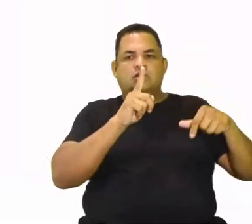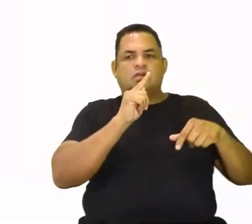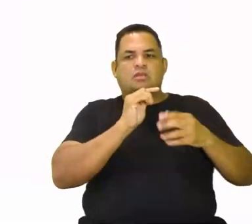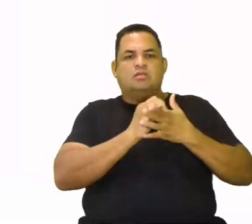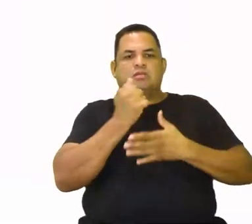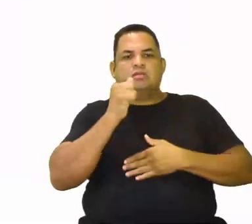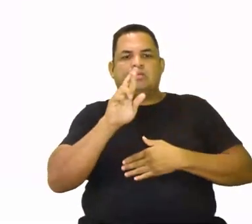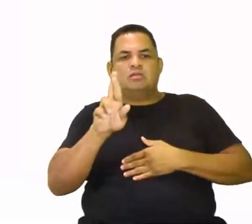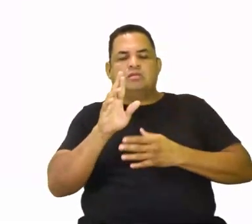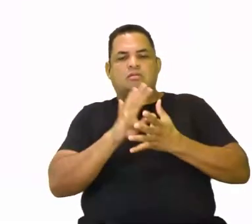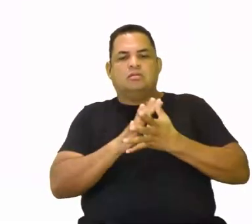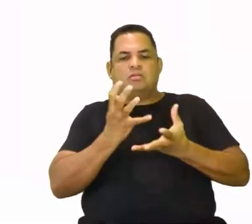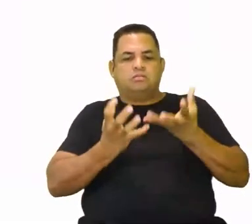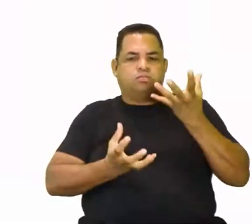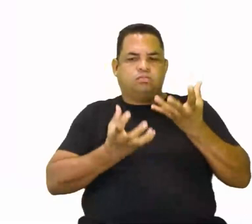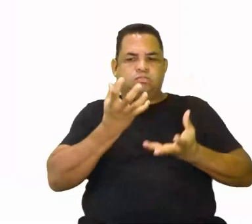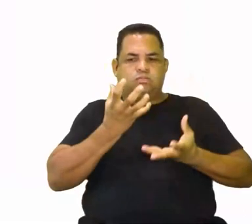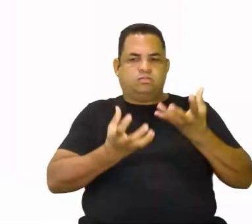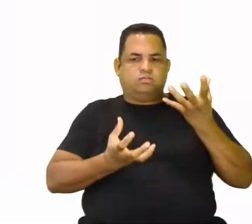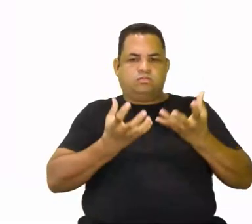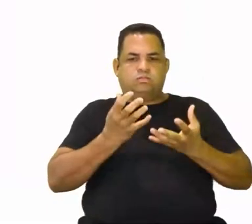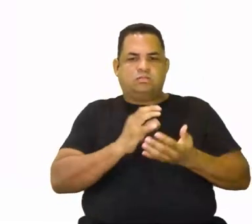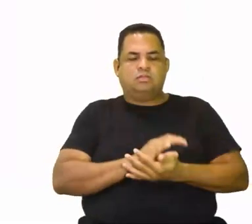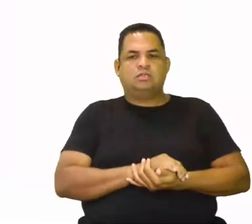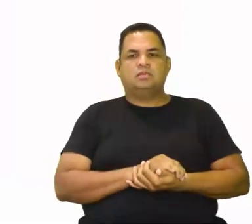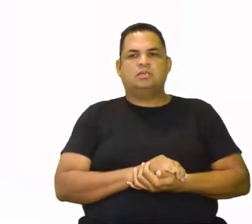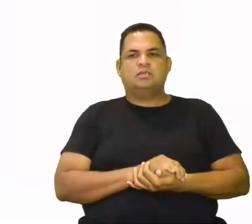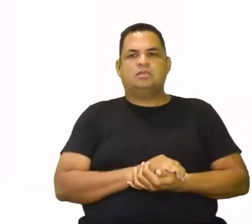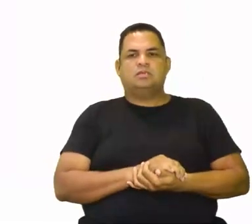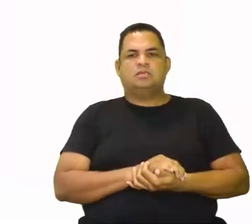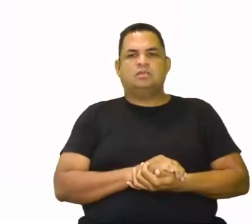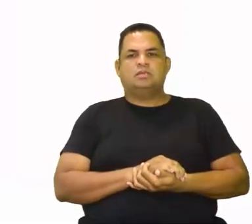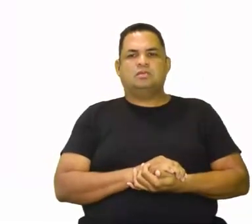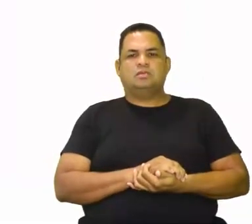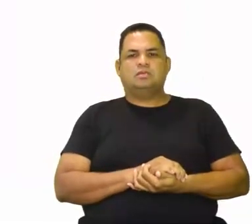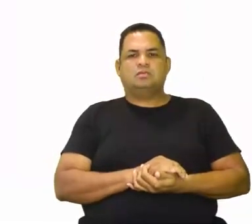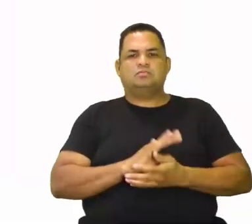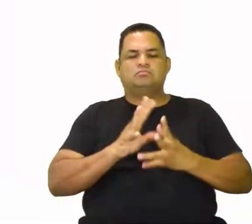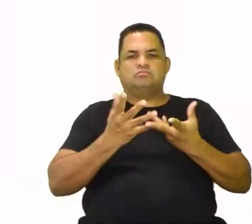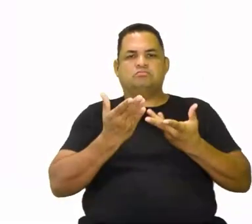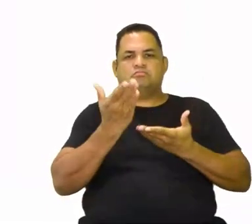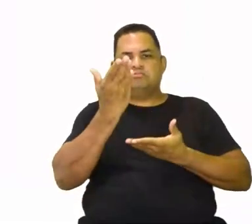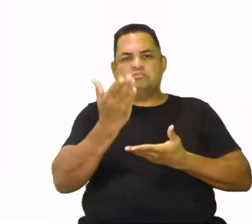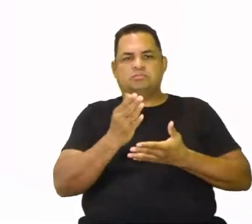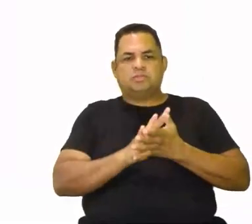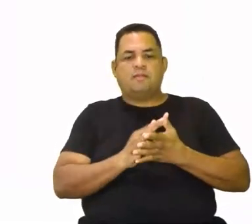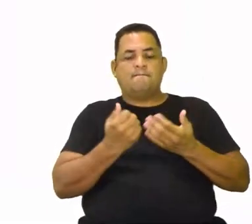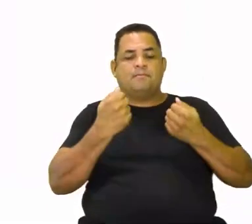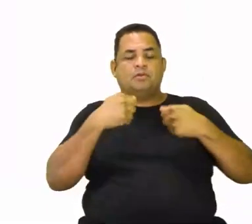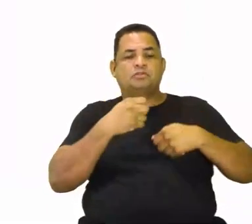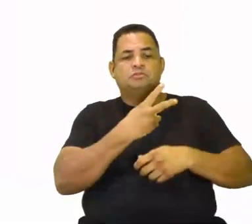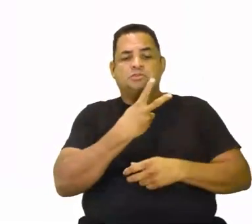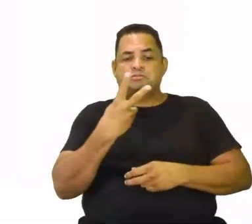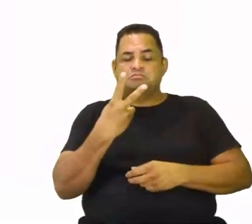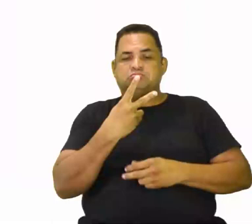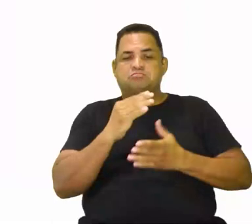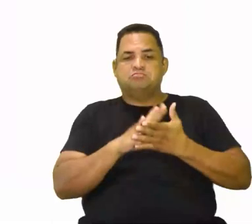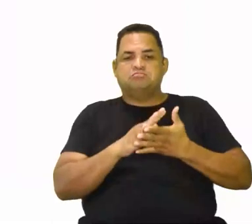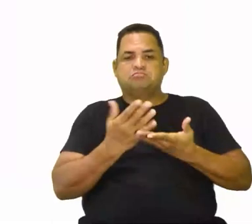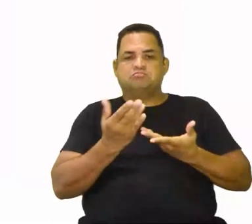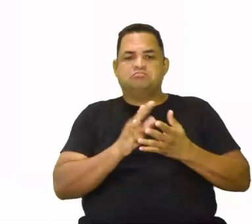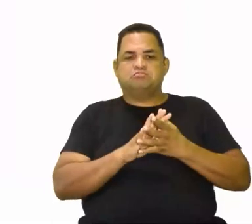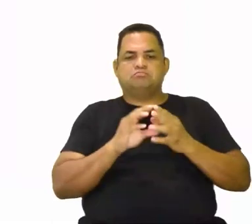ar e fogo. Então, isso aqui tratou-se da hipótese de